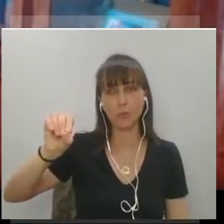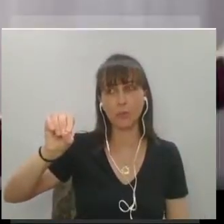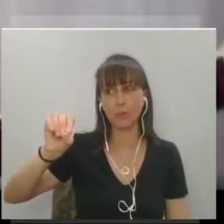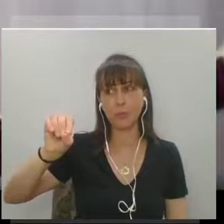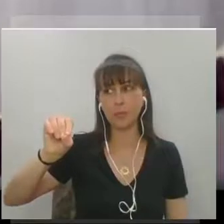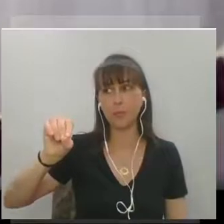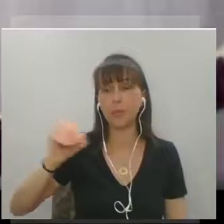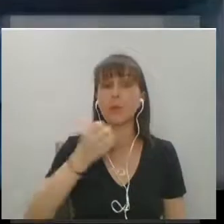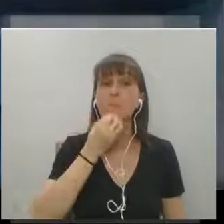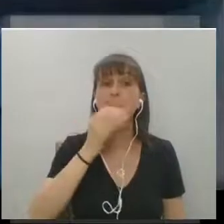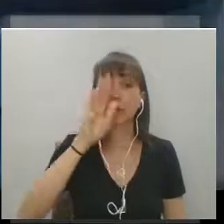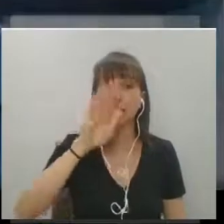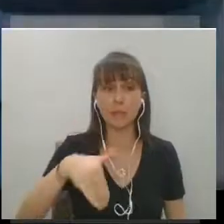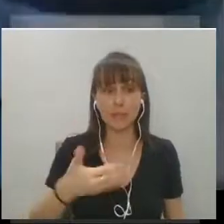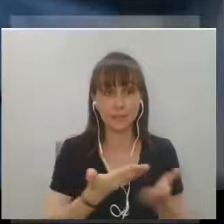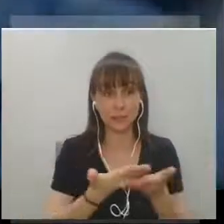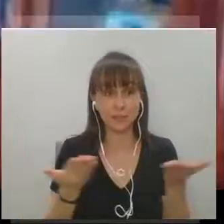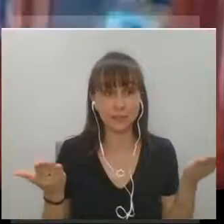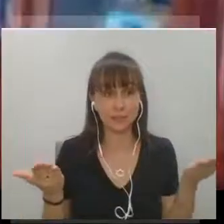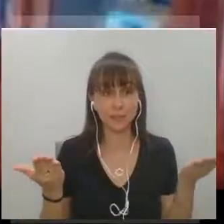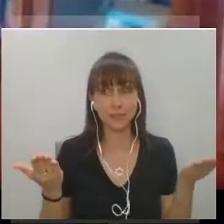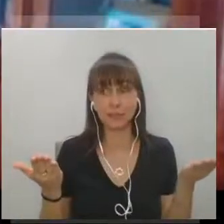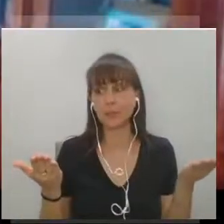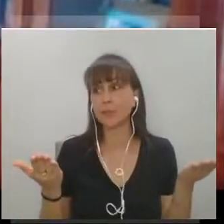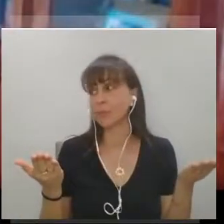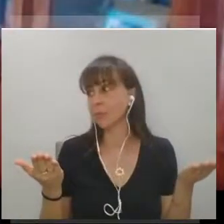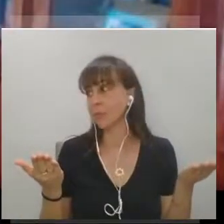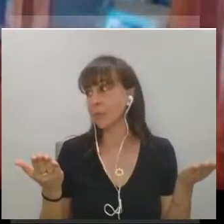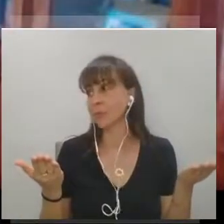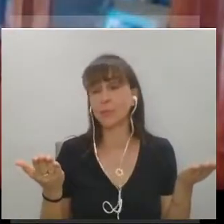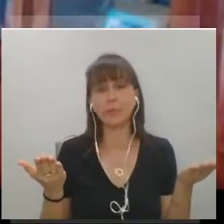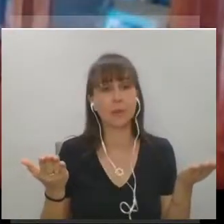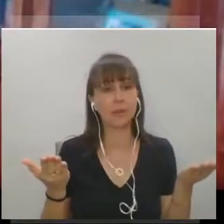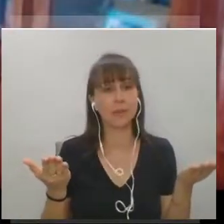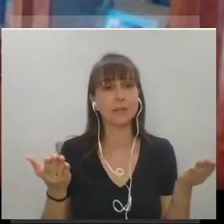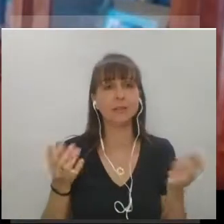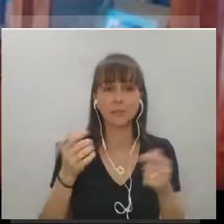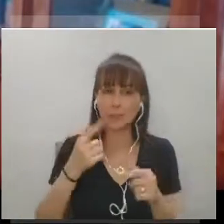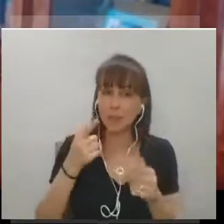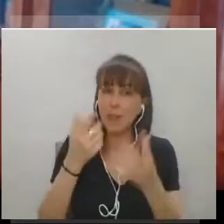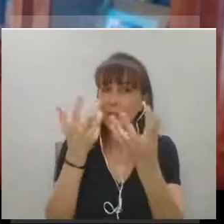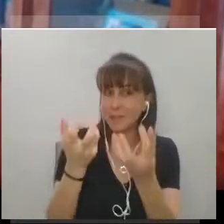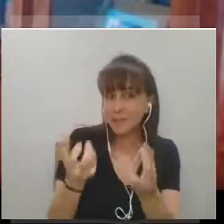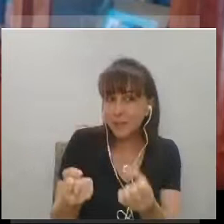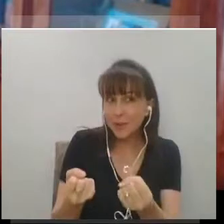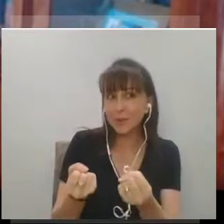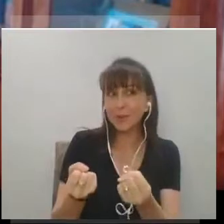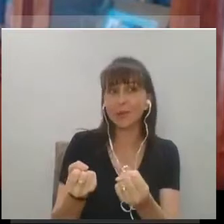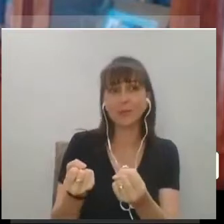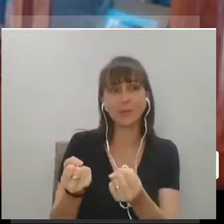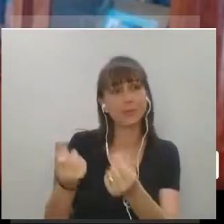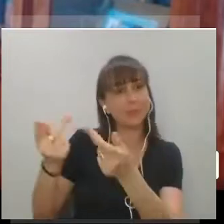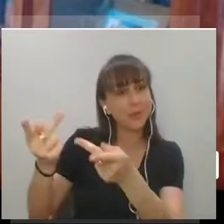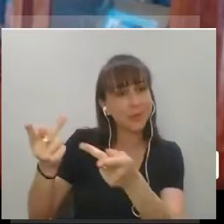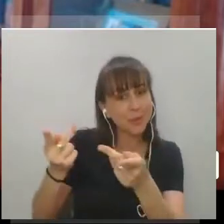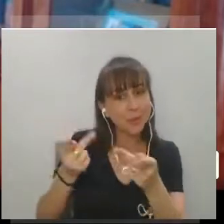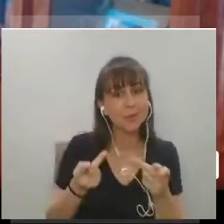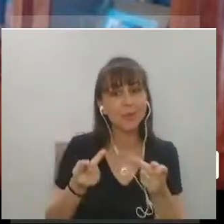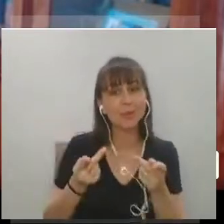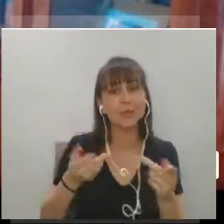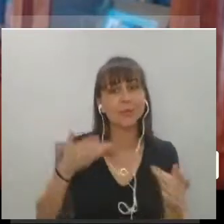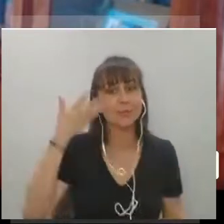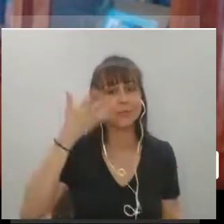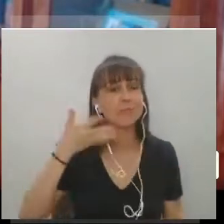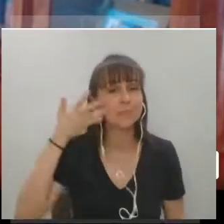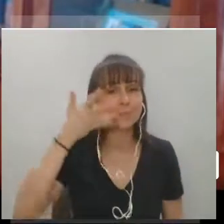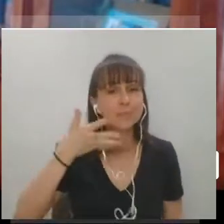Boa tarde. Muito obrigada por ter aceitado prontamente o convite para participar dessa palestra.